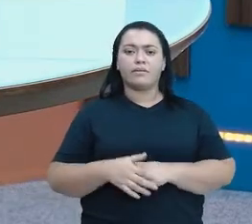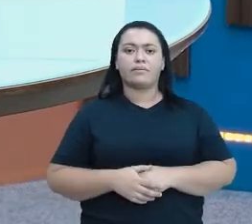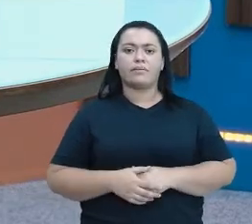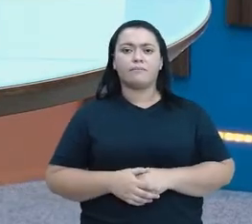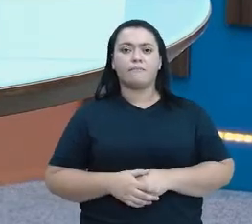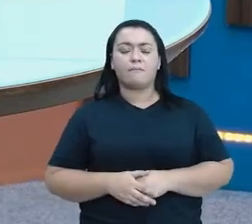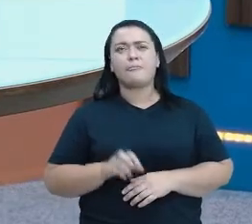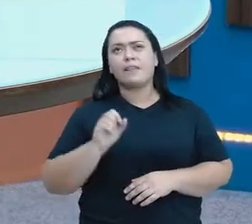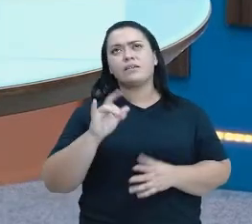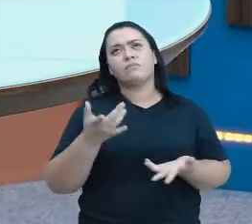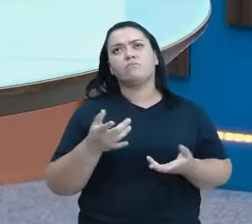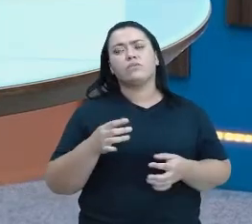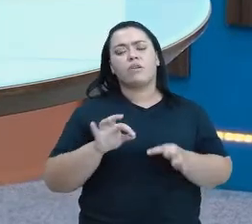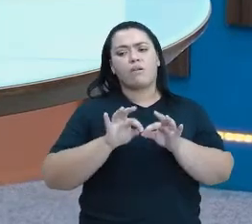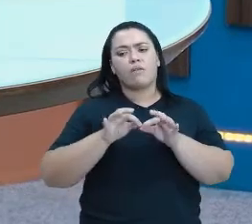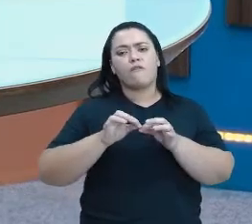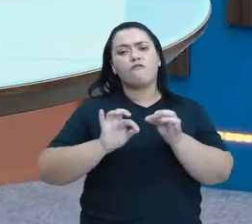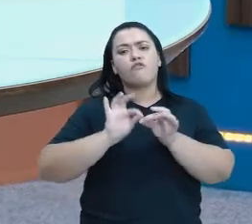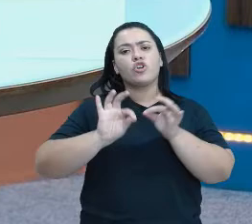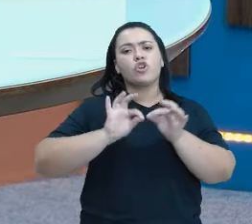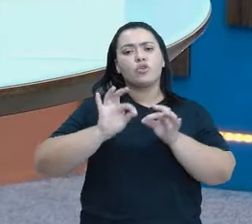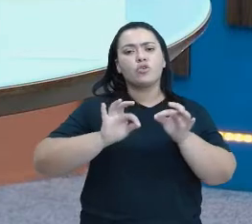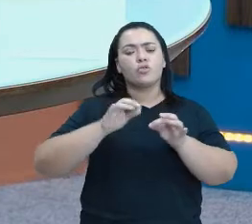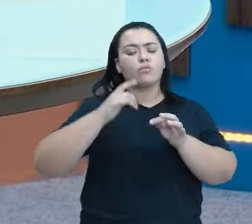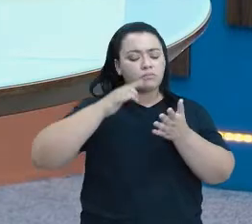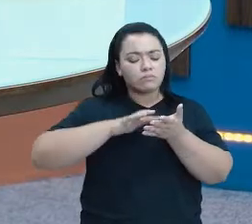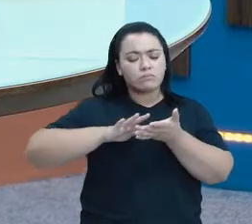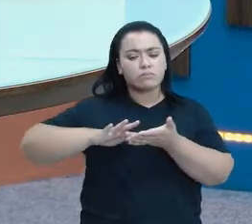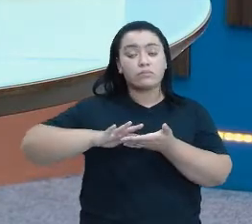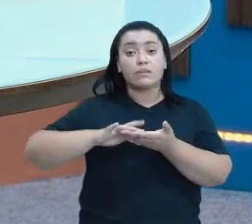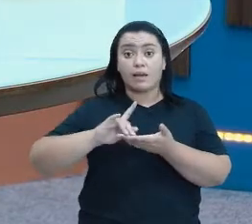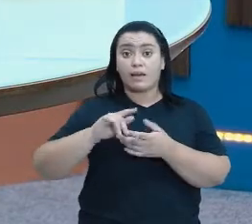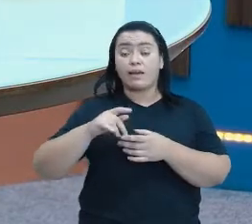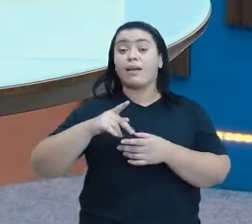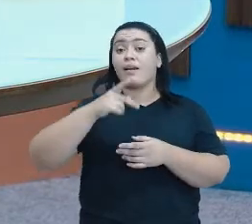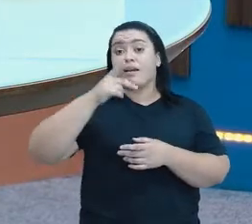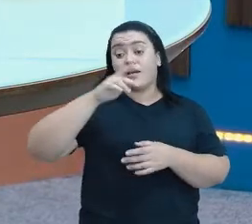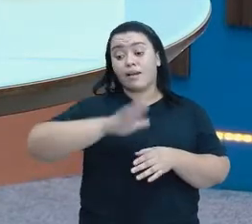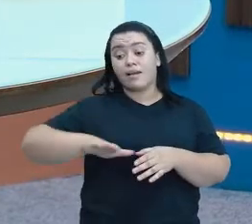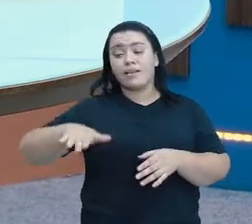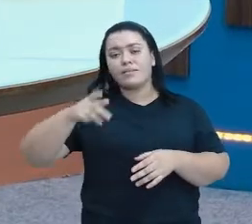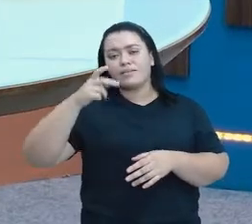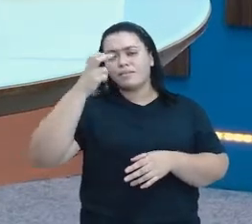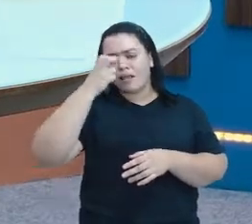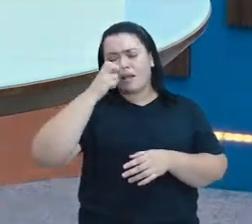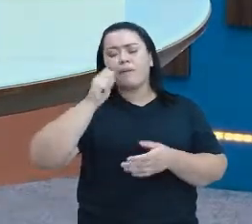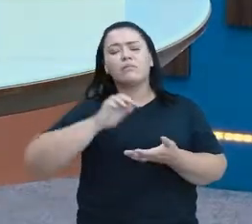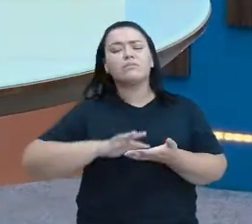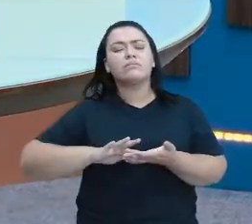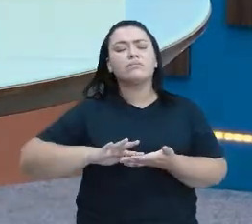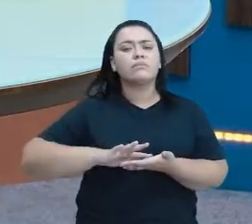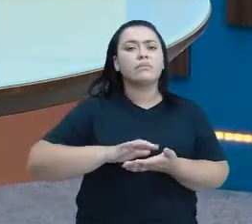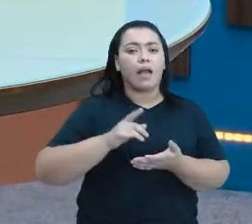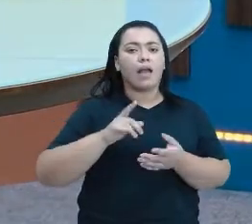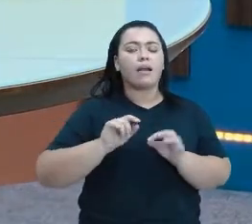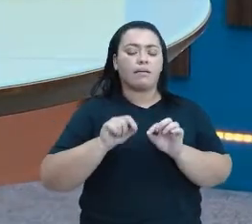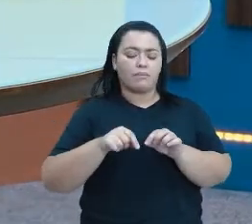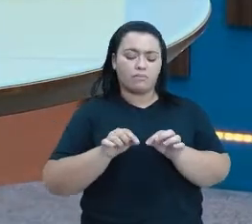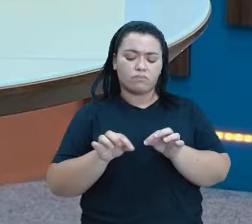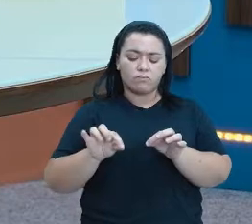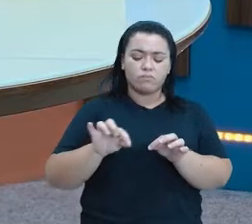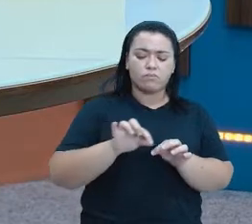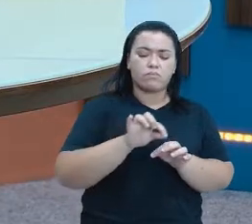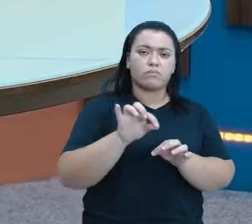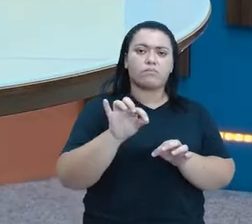um barbante, a criança com deficiência visual, ela também vai fazer esse movimento. Do mesmo